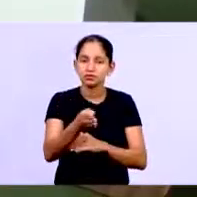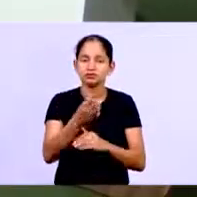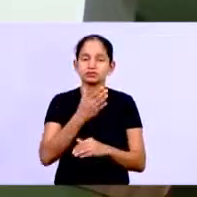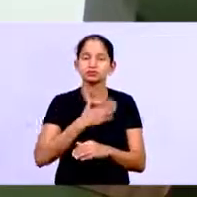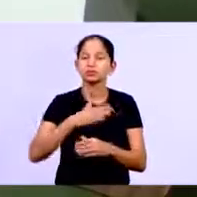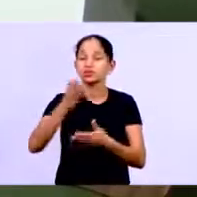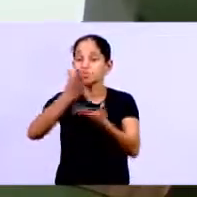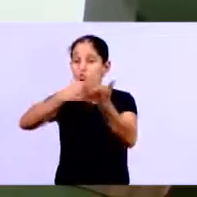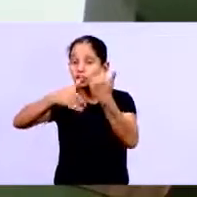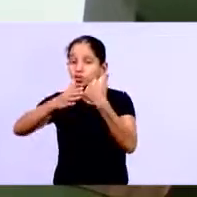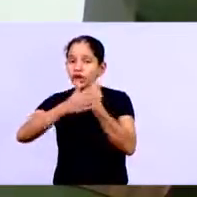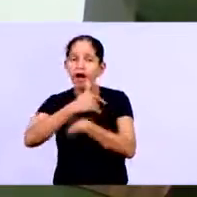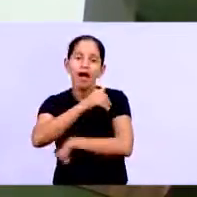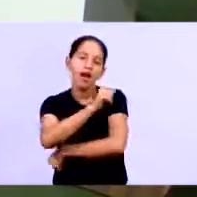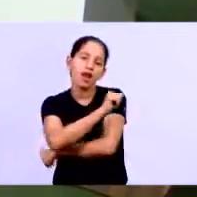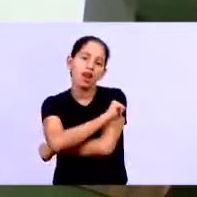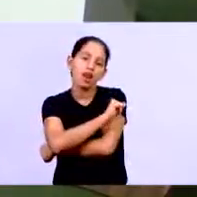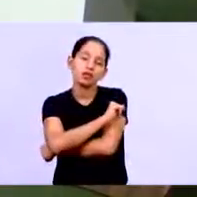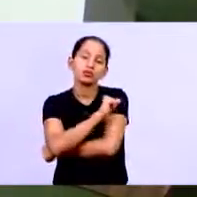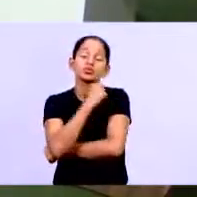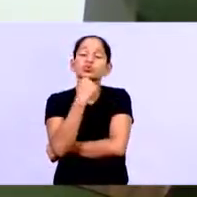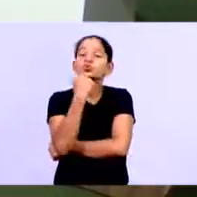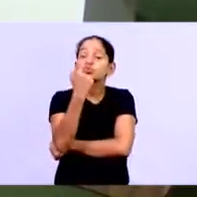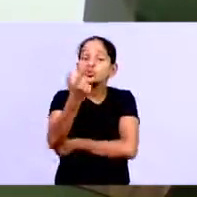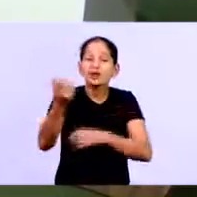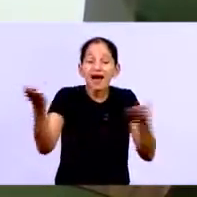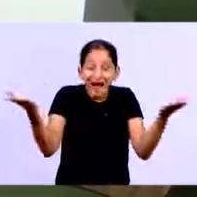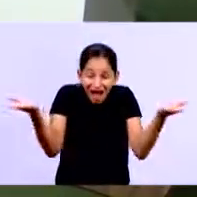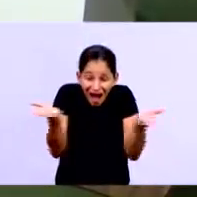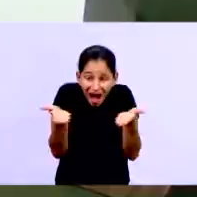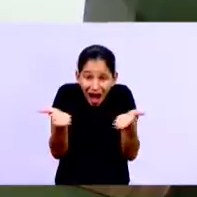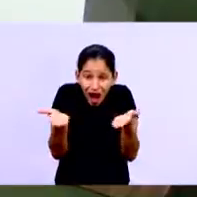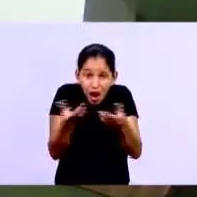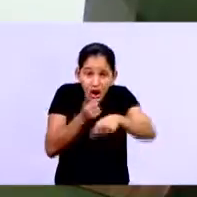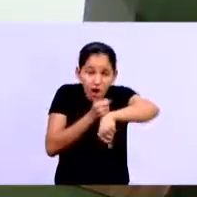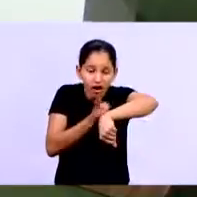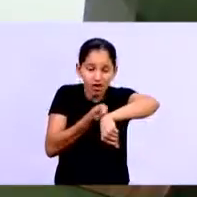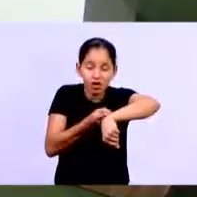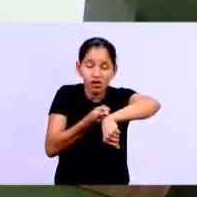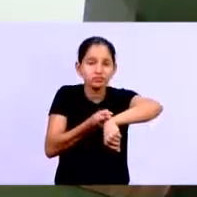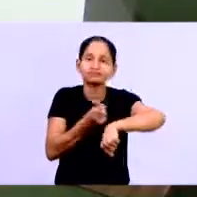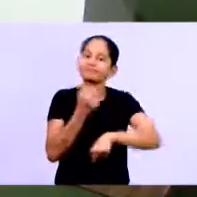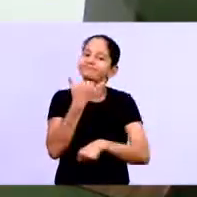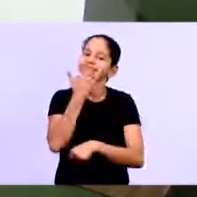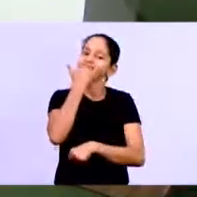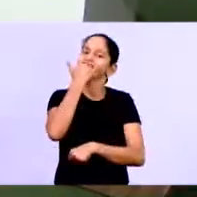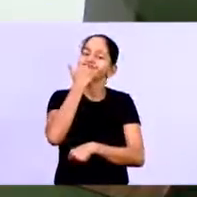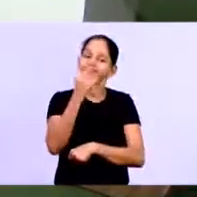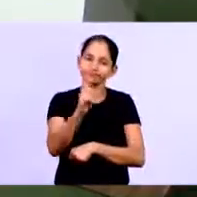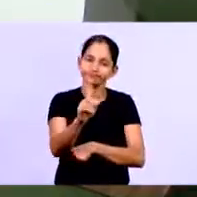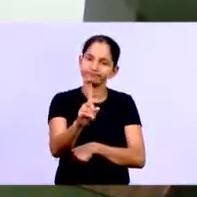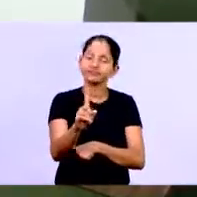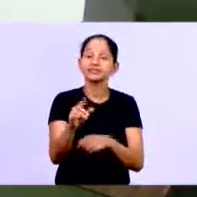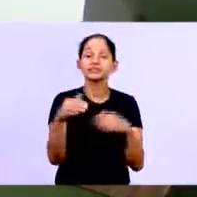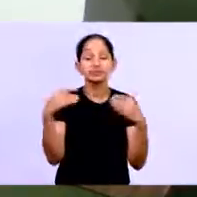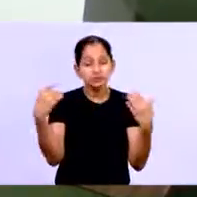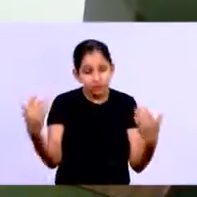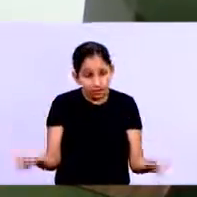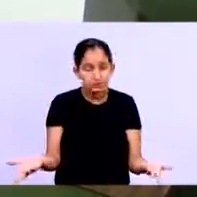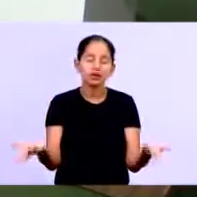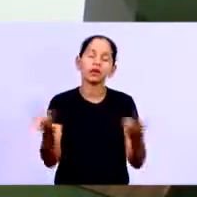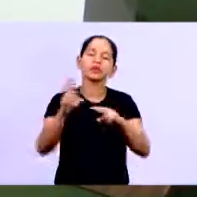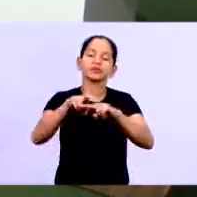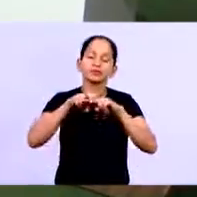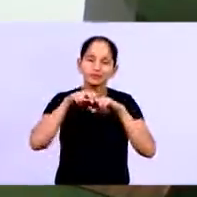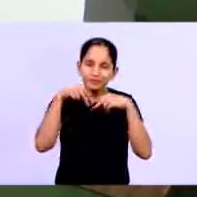e todos os nossos alunos, não tem como a gente fazer essa conta aqui agora na calculadora, ok? Não há essa conta. Por isso,